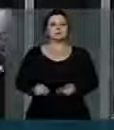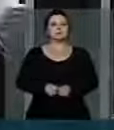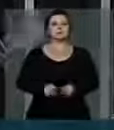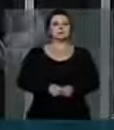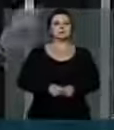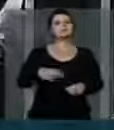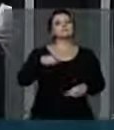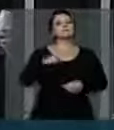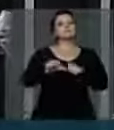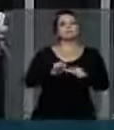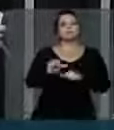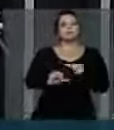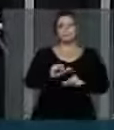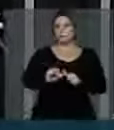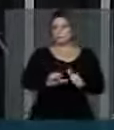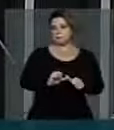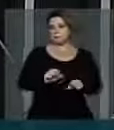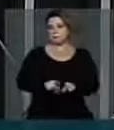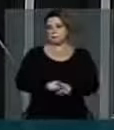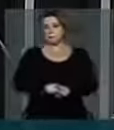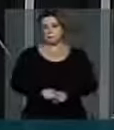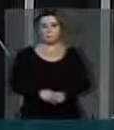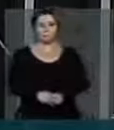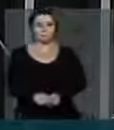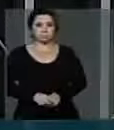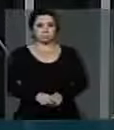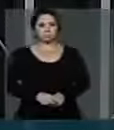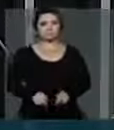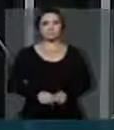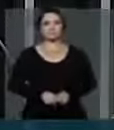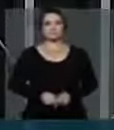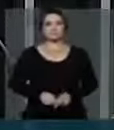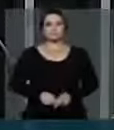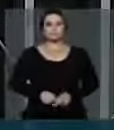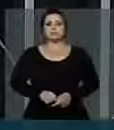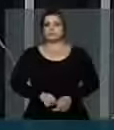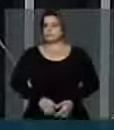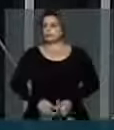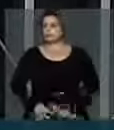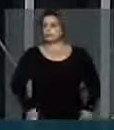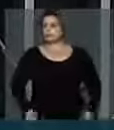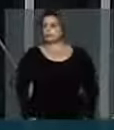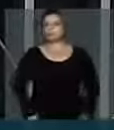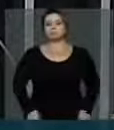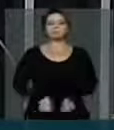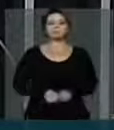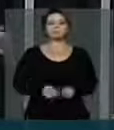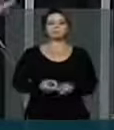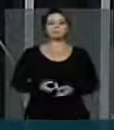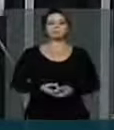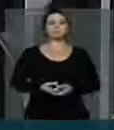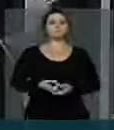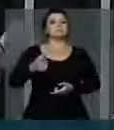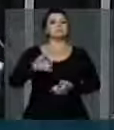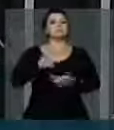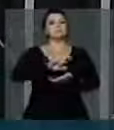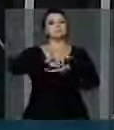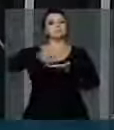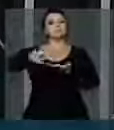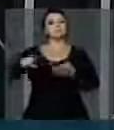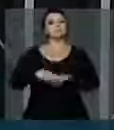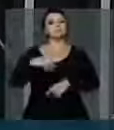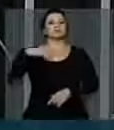temos reformas que são urgentes para serem feitas no nosso país. Dentre elas, no